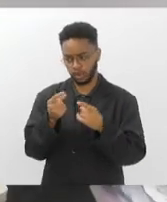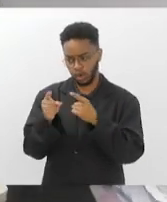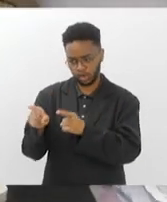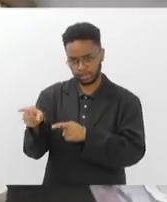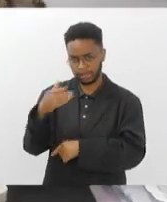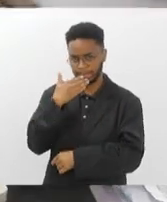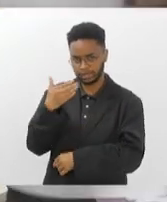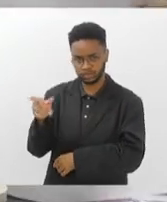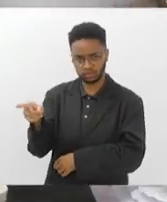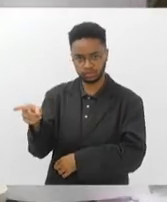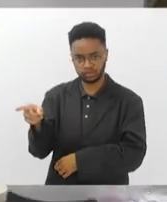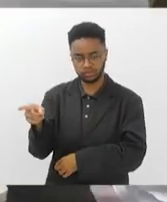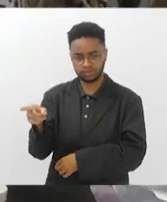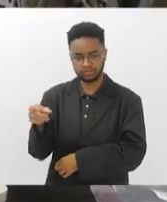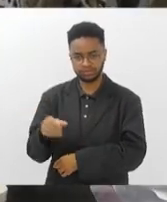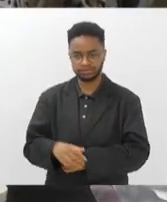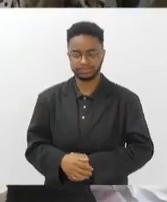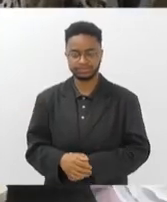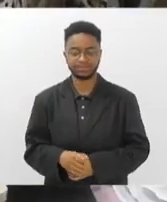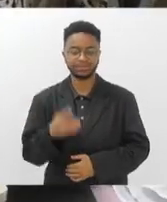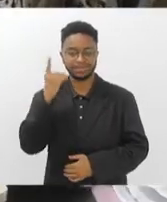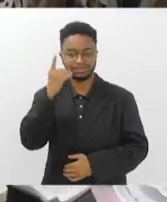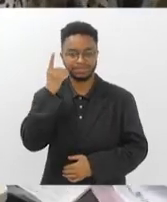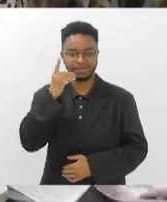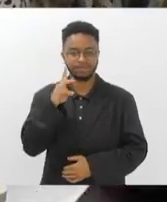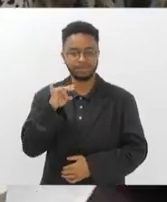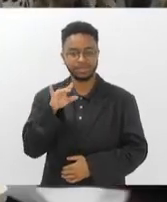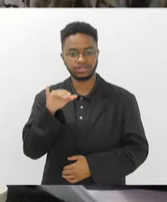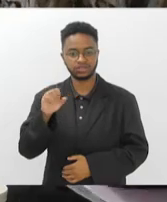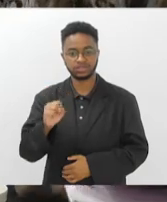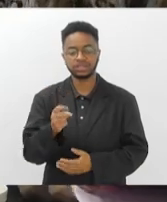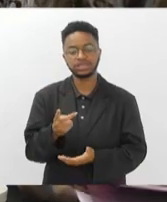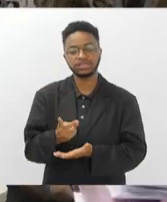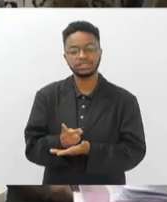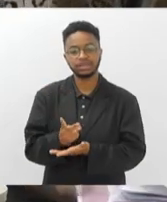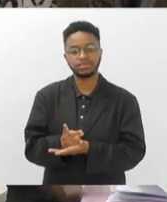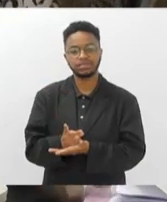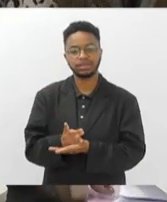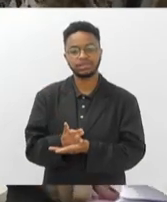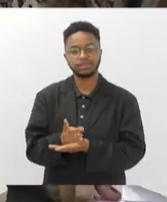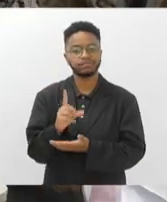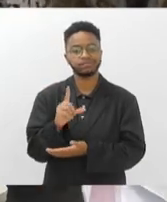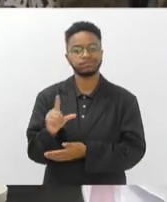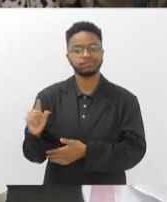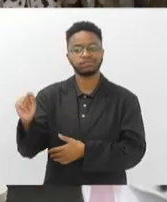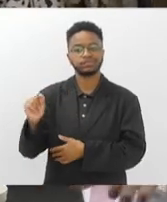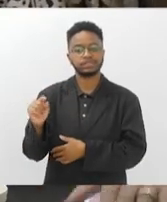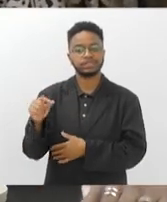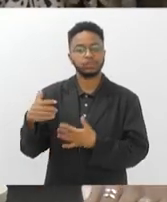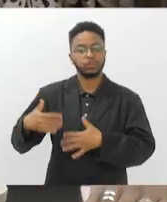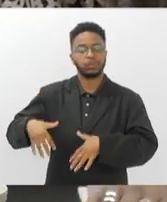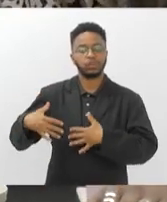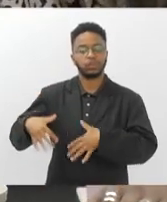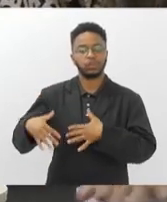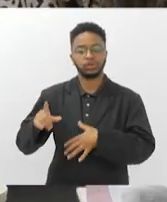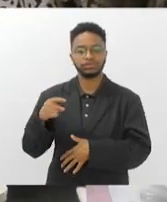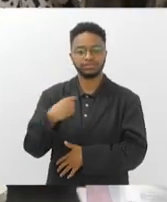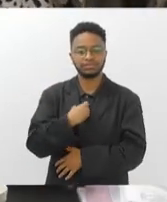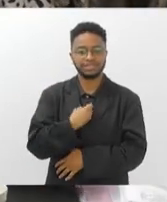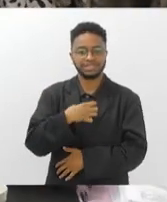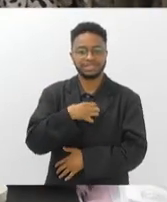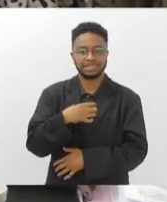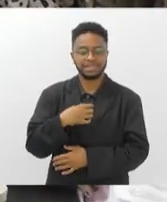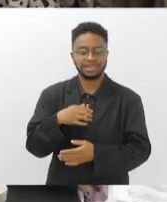do deputado Cozzolino? Deputado Vinícius Cozzolino, sempre uma ausência eu quero dramática para a CCJ. Registrar meu